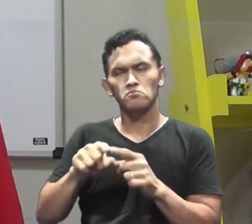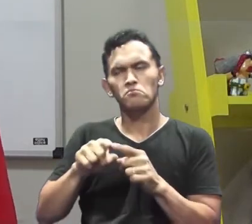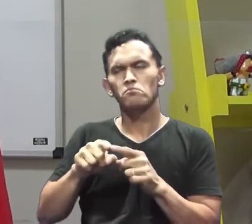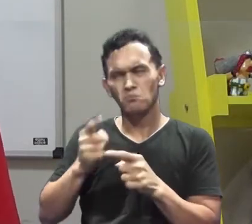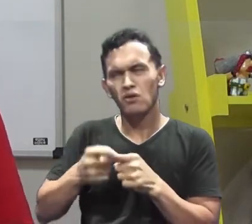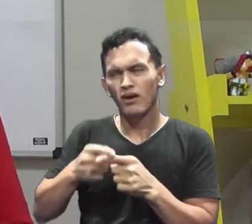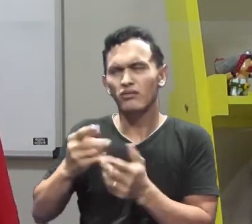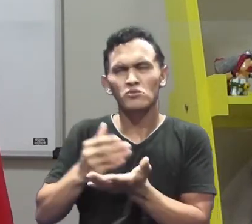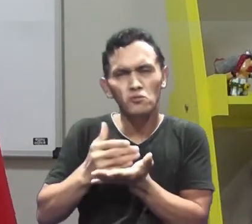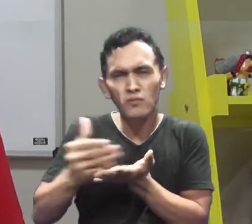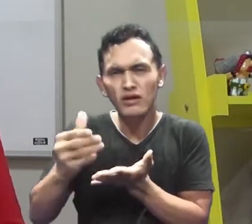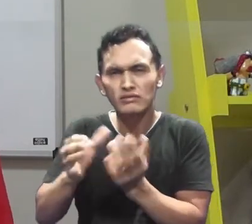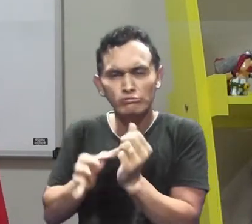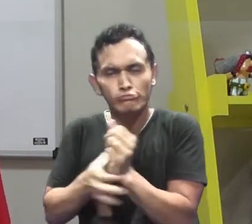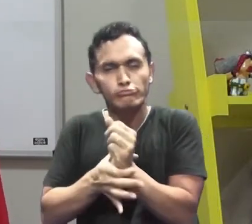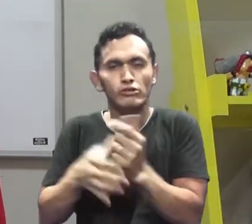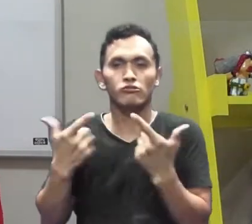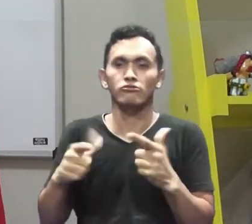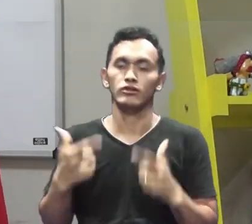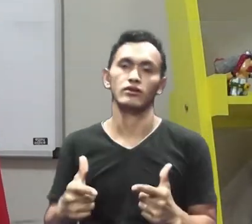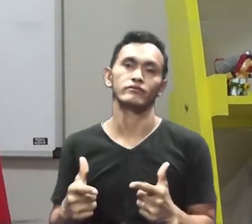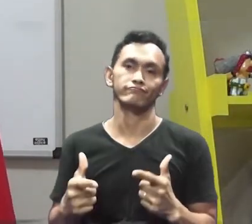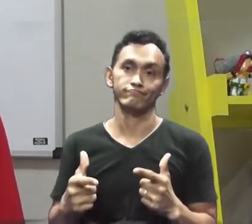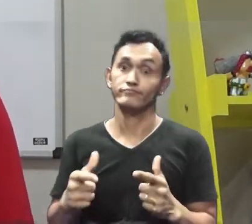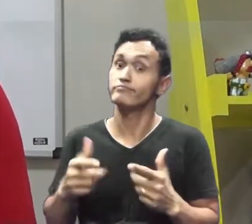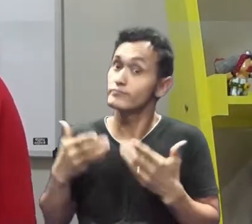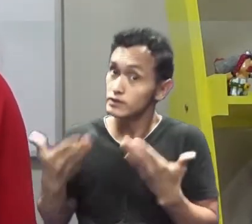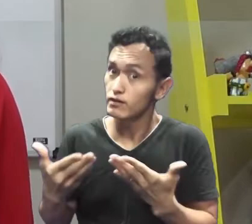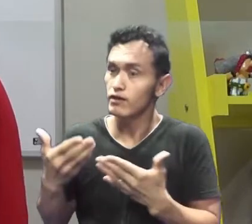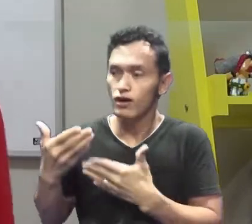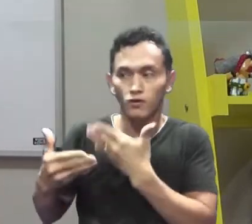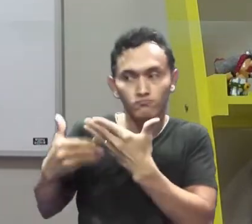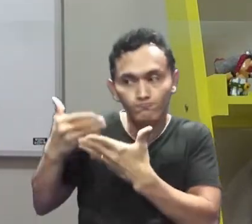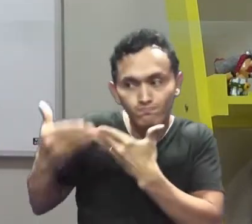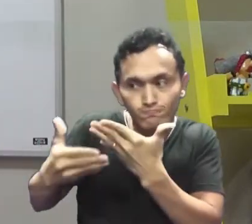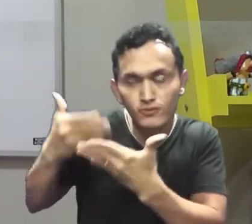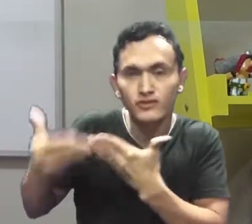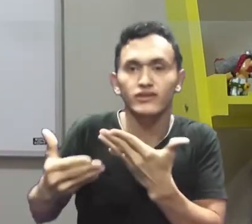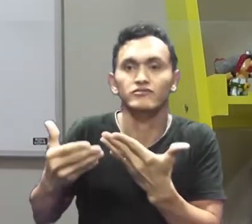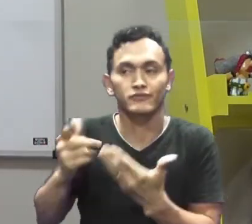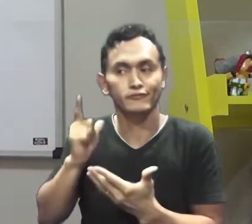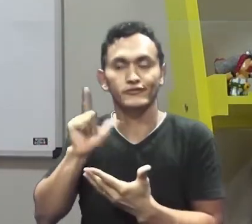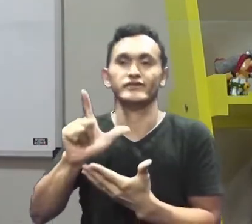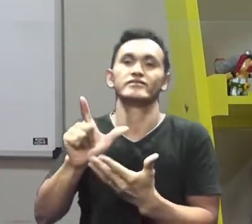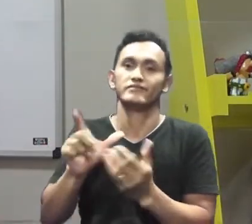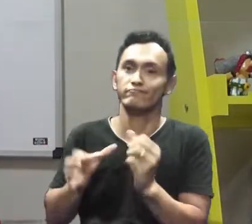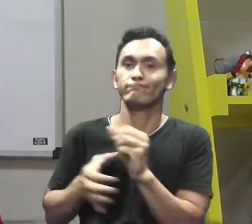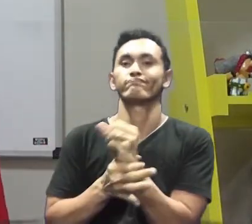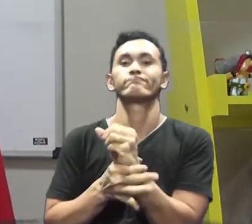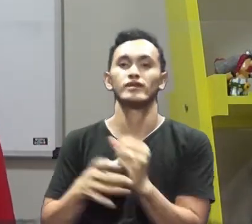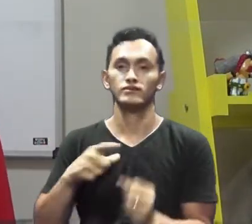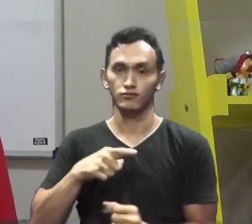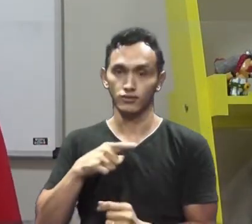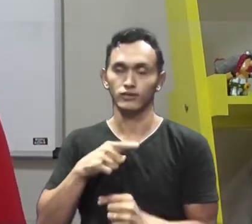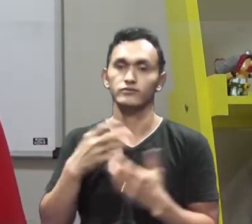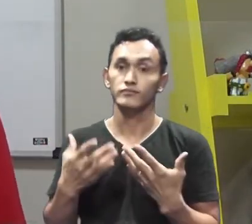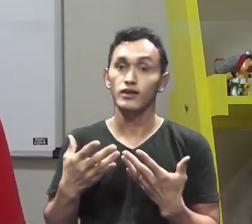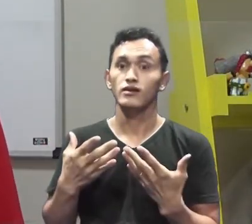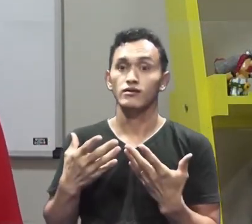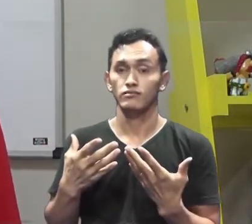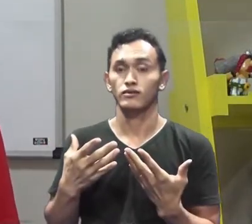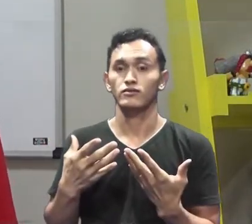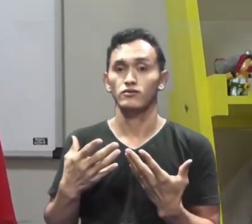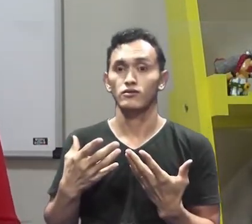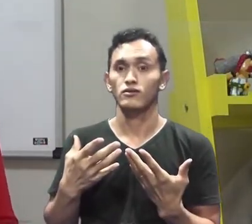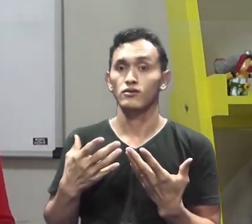insegura, então essa insegurança é o processo do durante, no caso do exemplo. E a última, que foi a mais polêmica no Instagram, e